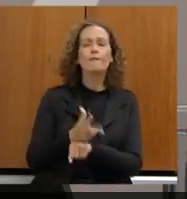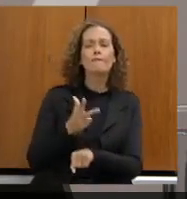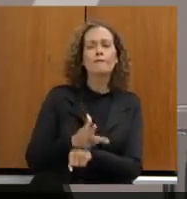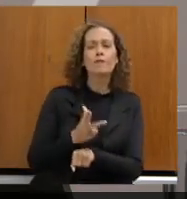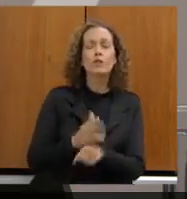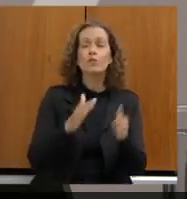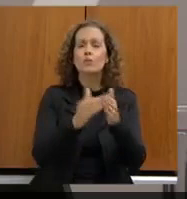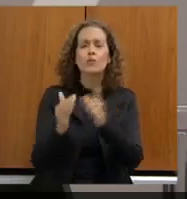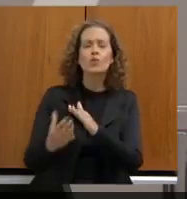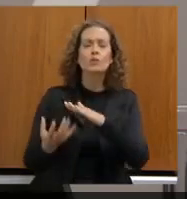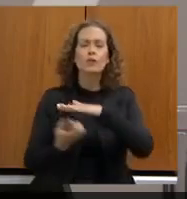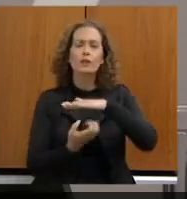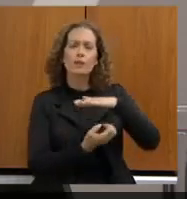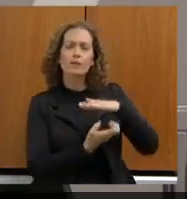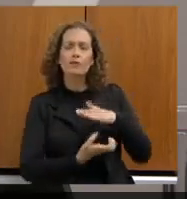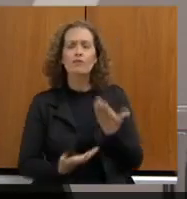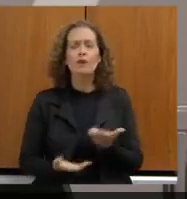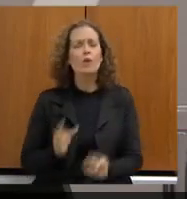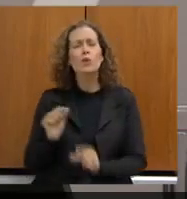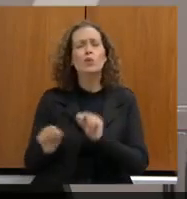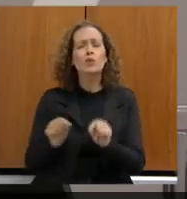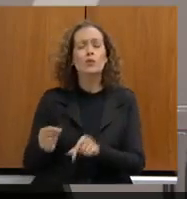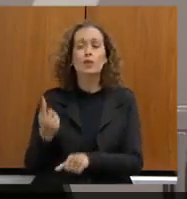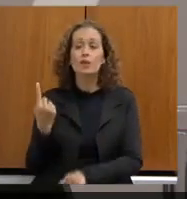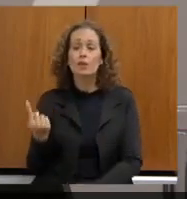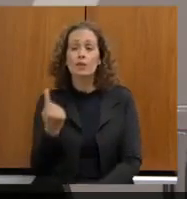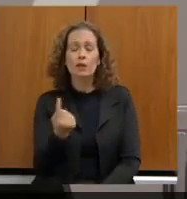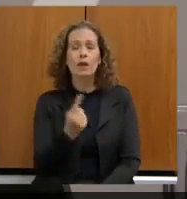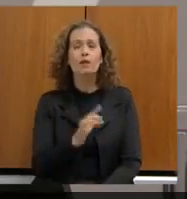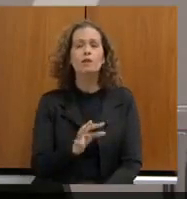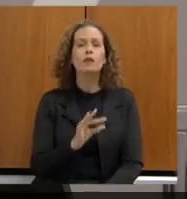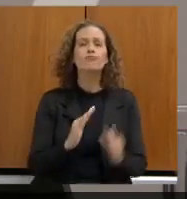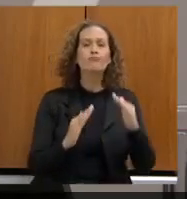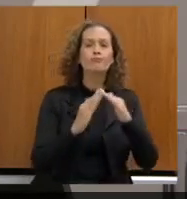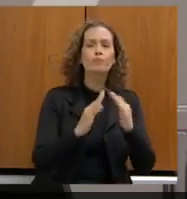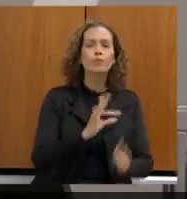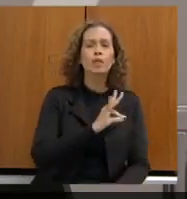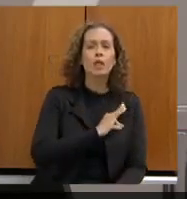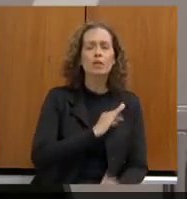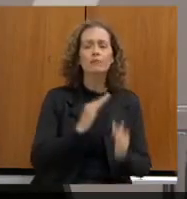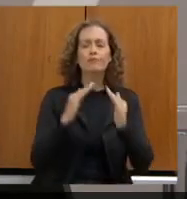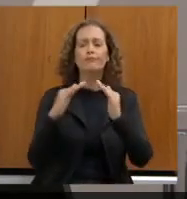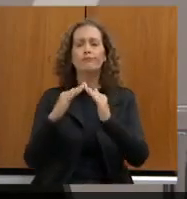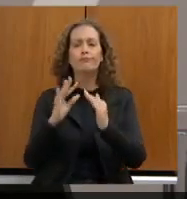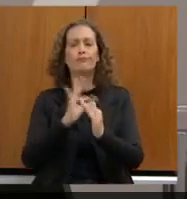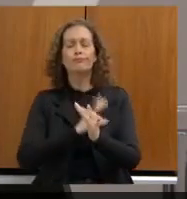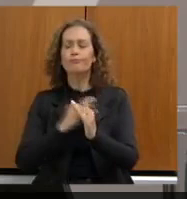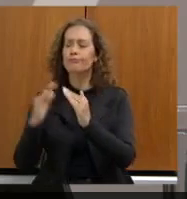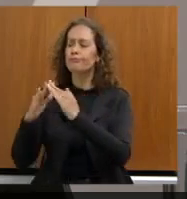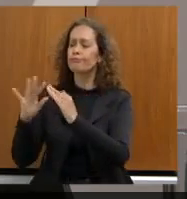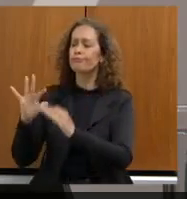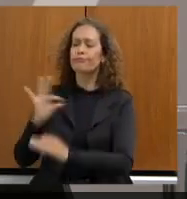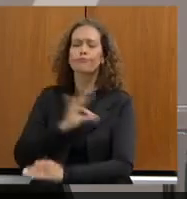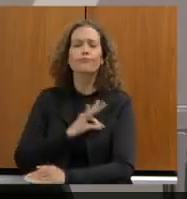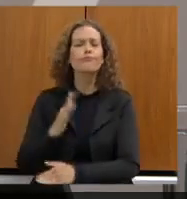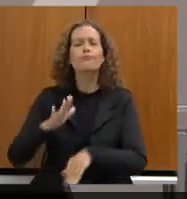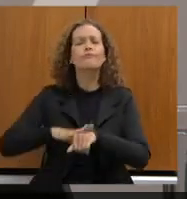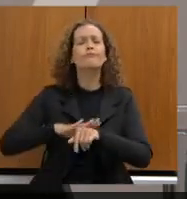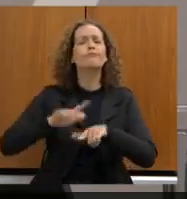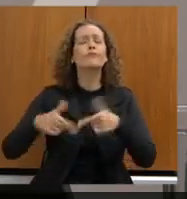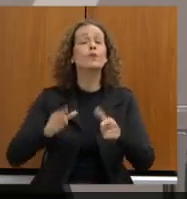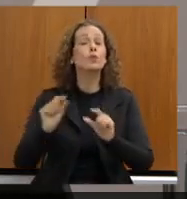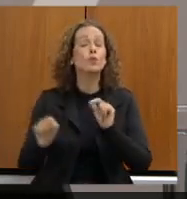colocando o que cada o quê que foi feito em cada delegacia e isso acaba também